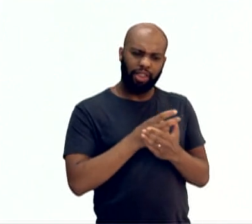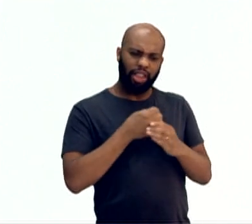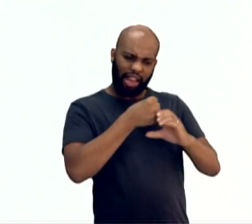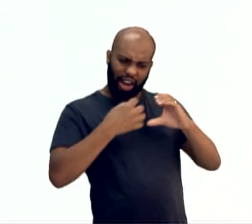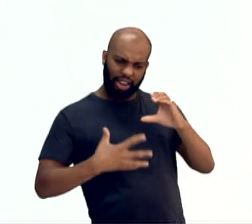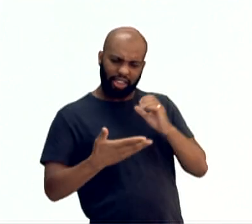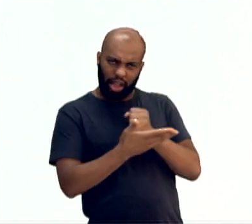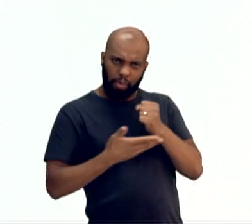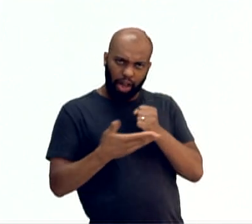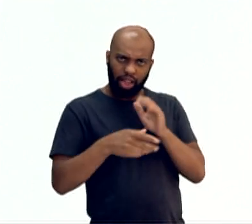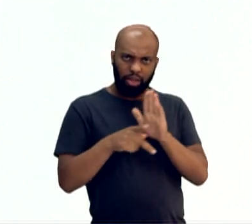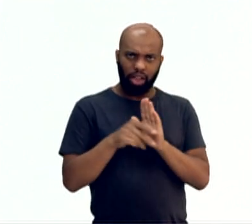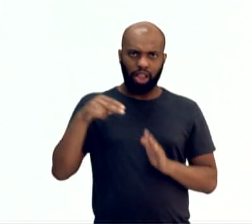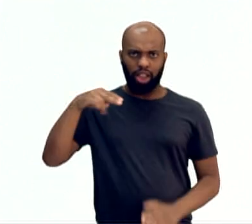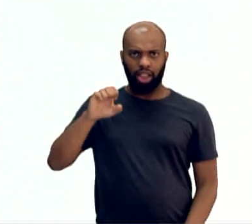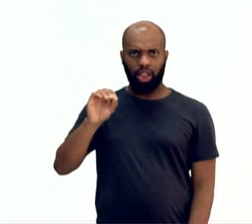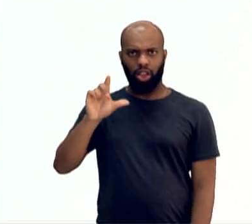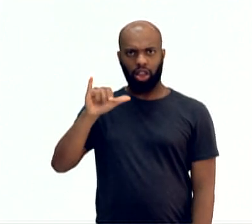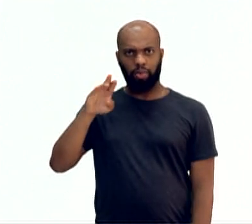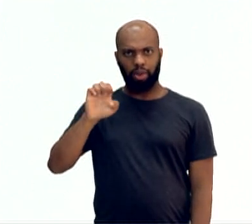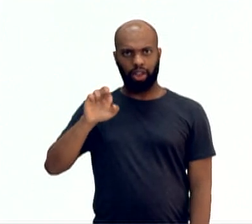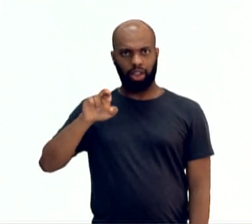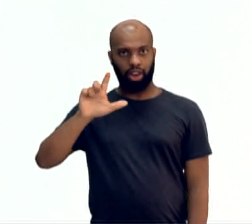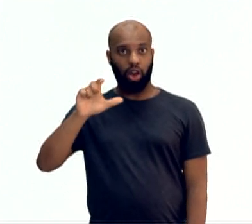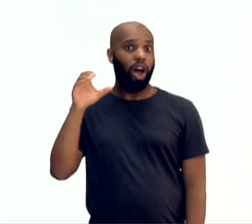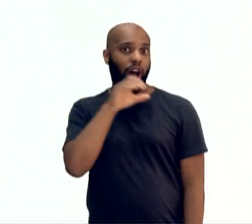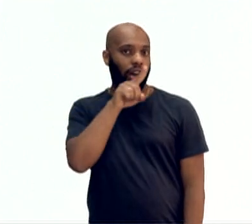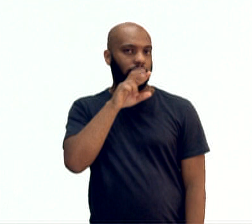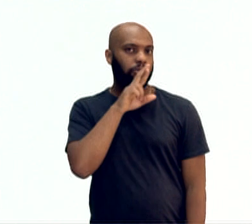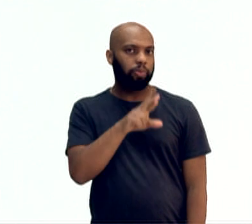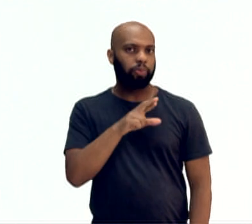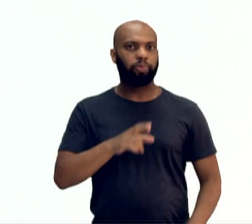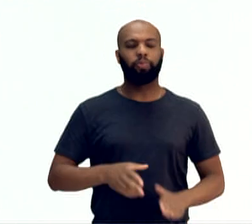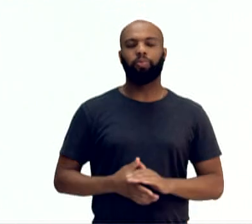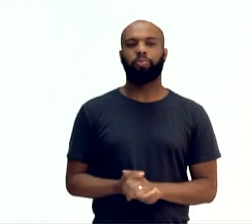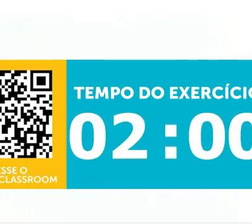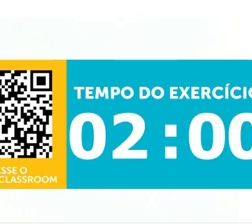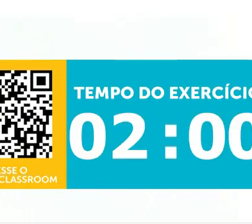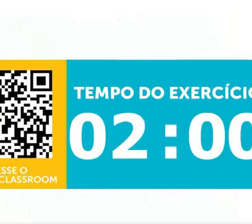Estado liberal? Rapidinho para vocês.